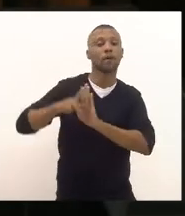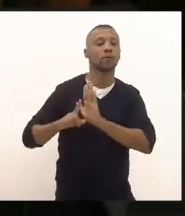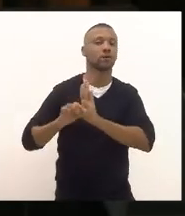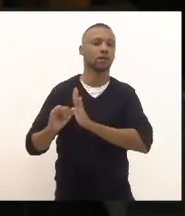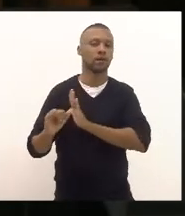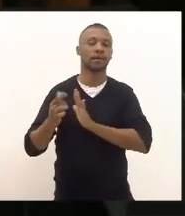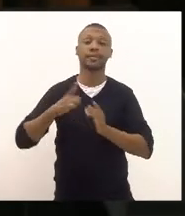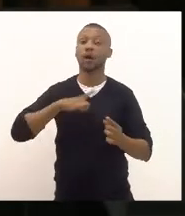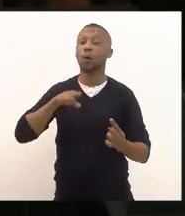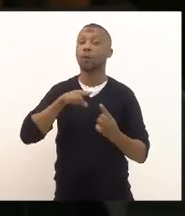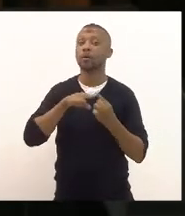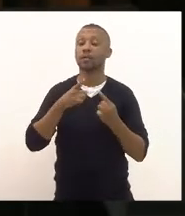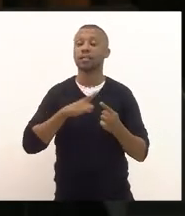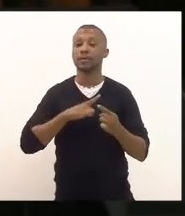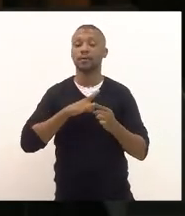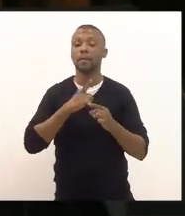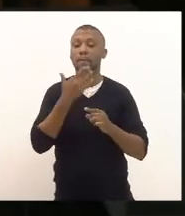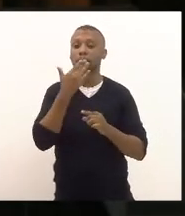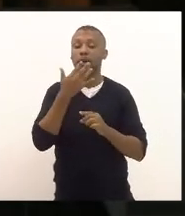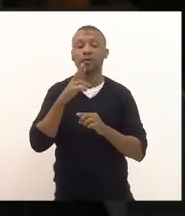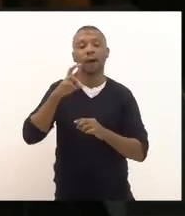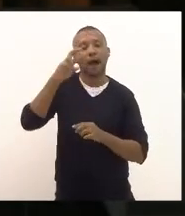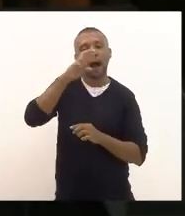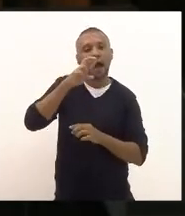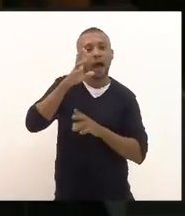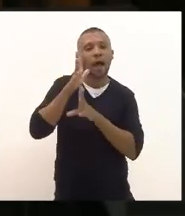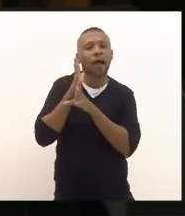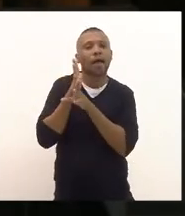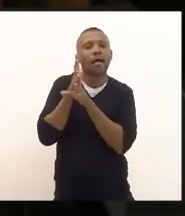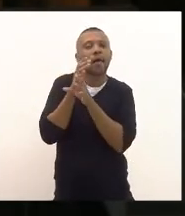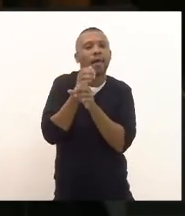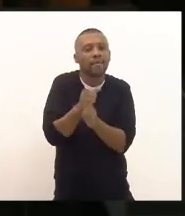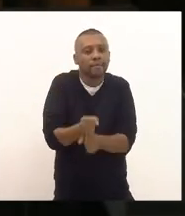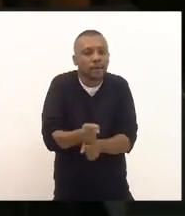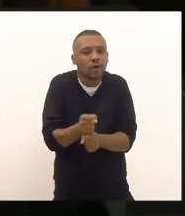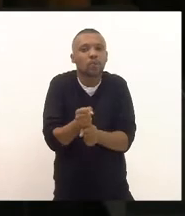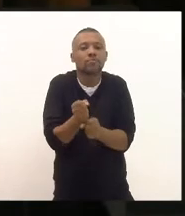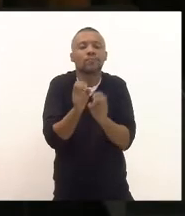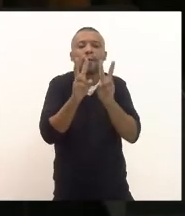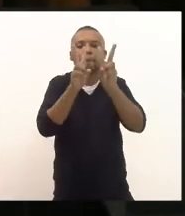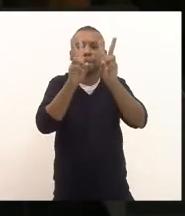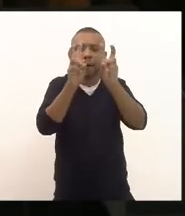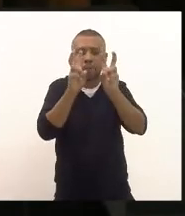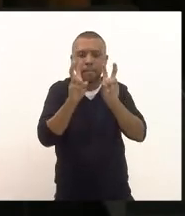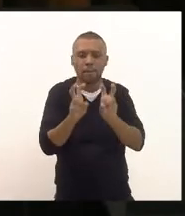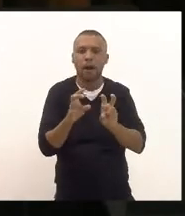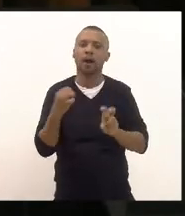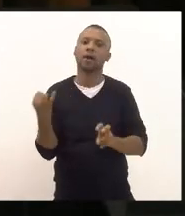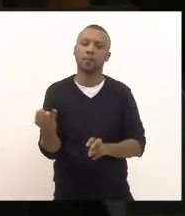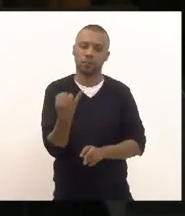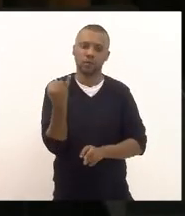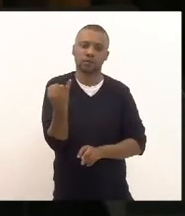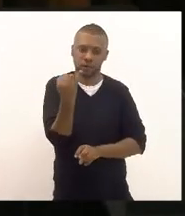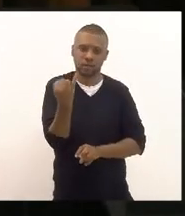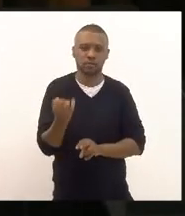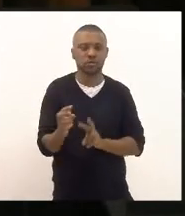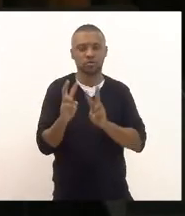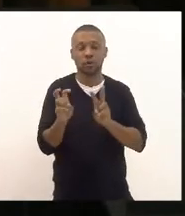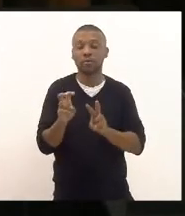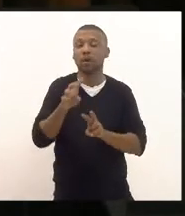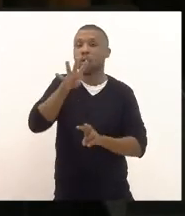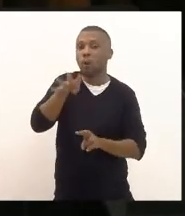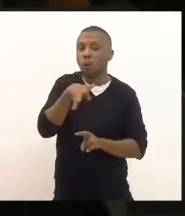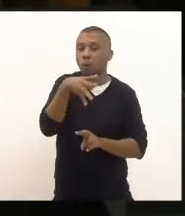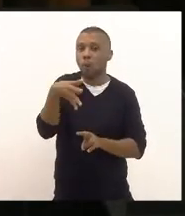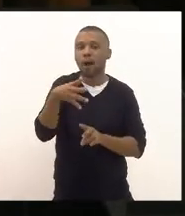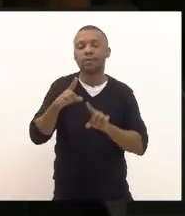faz uma revisão eu te questões importantes do quadro único